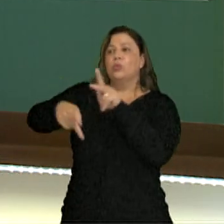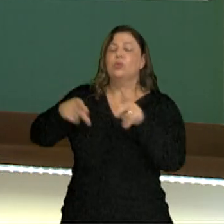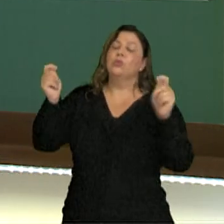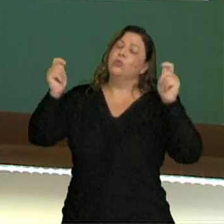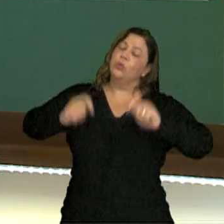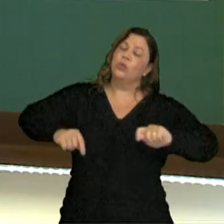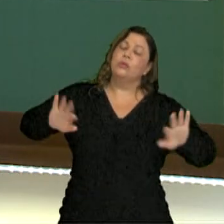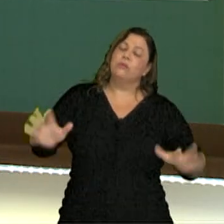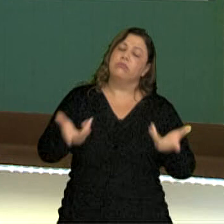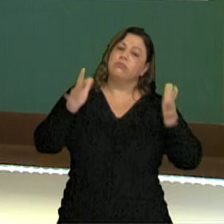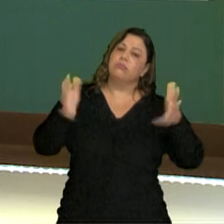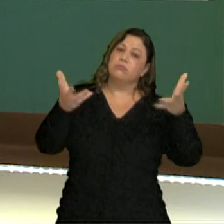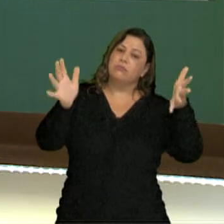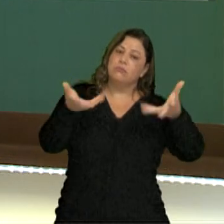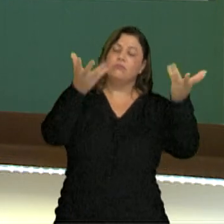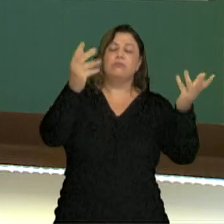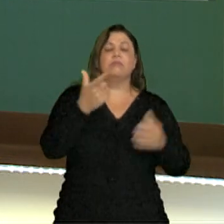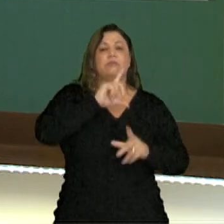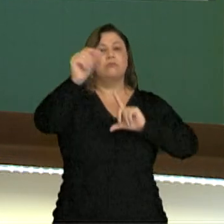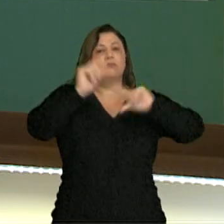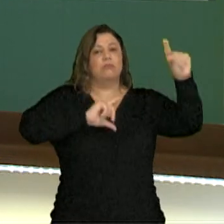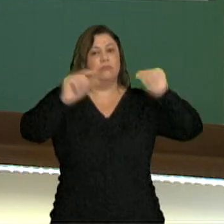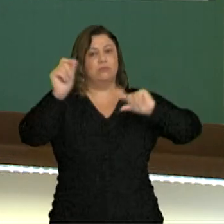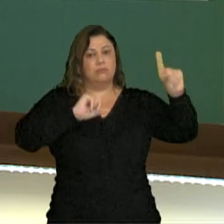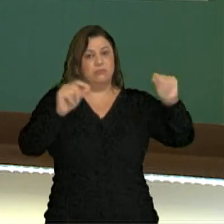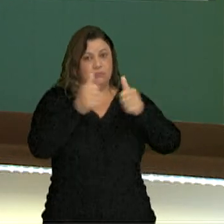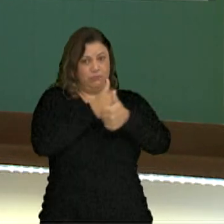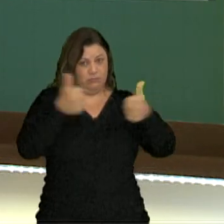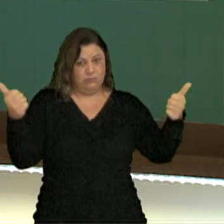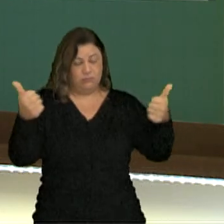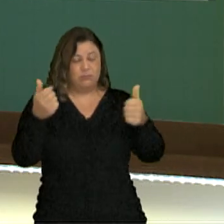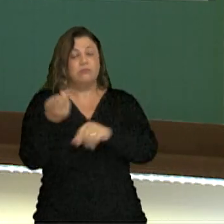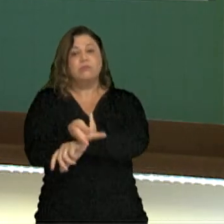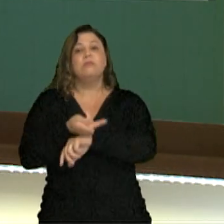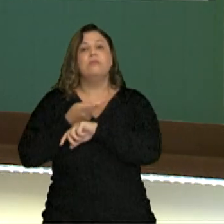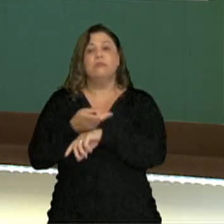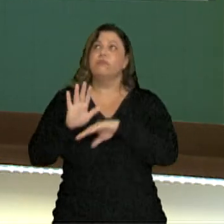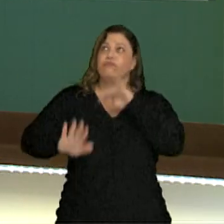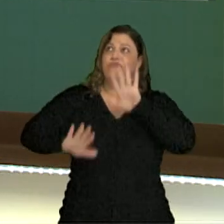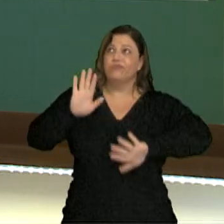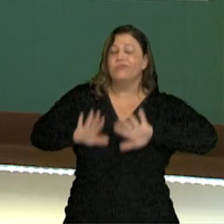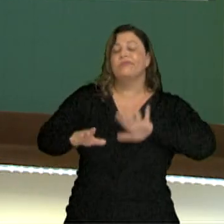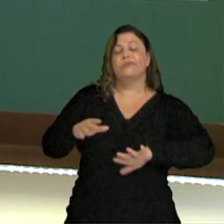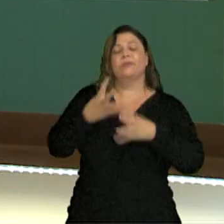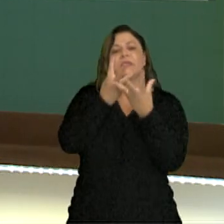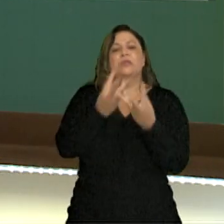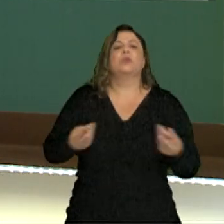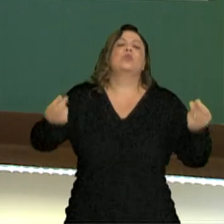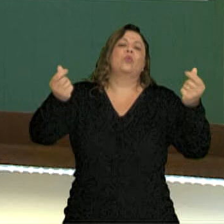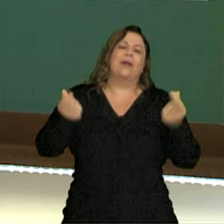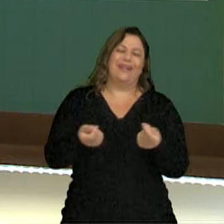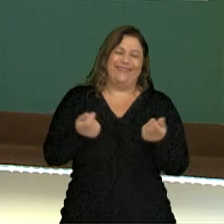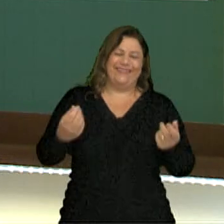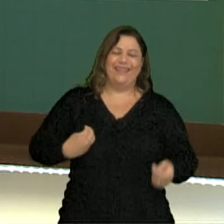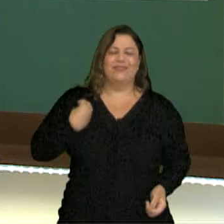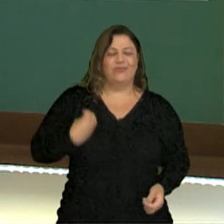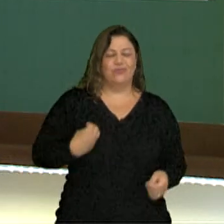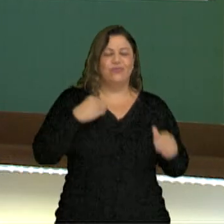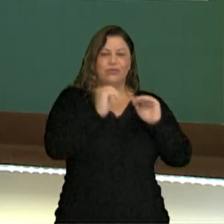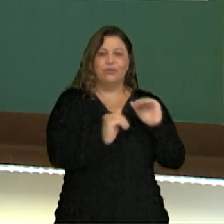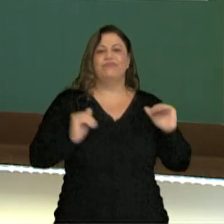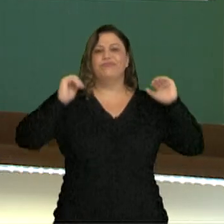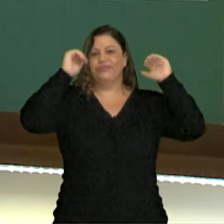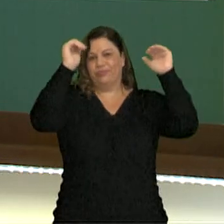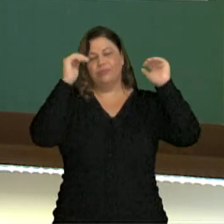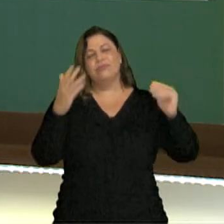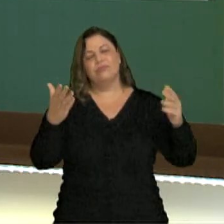aí motivado a sua saída, tá? Buscando aí, quem sabe, uma melhor qualidade de vida, um padrão mais alto,